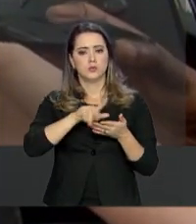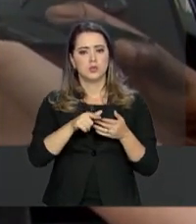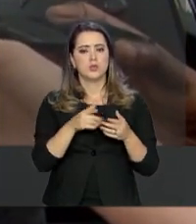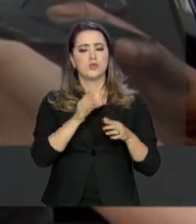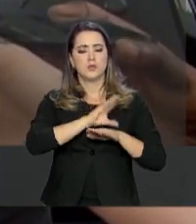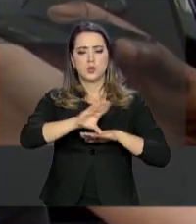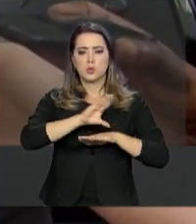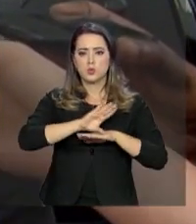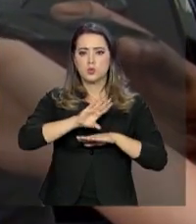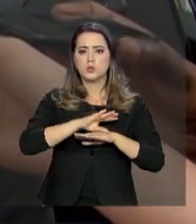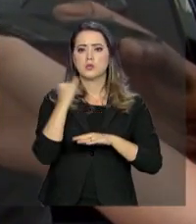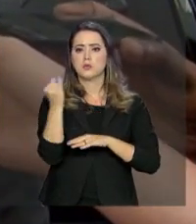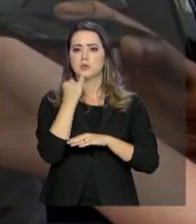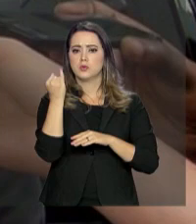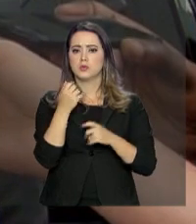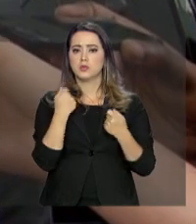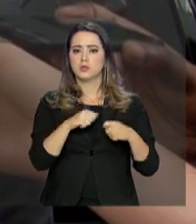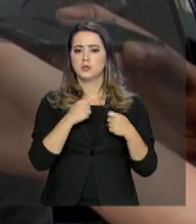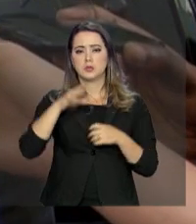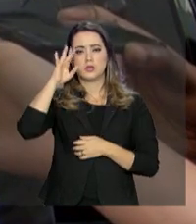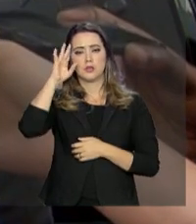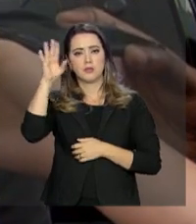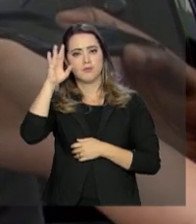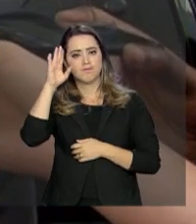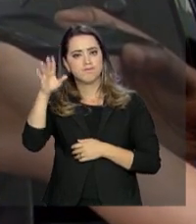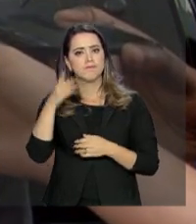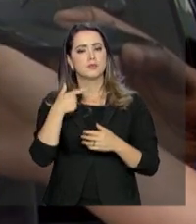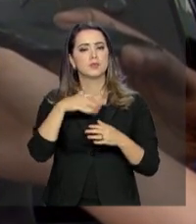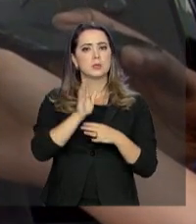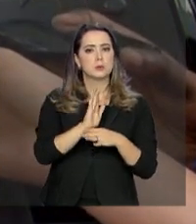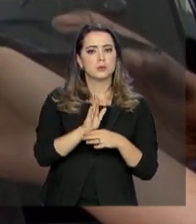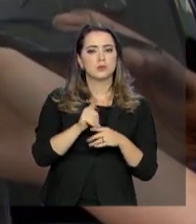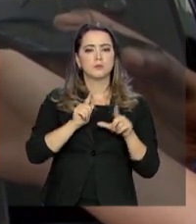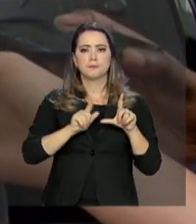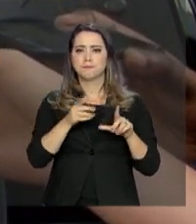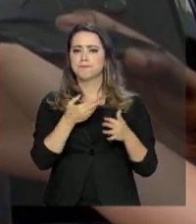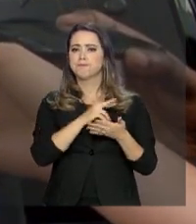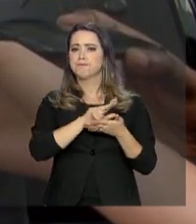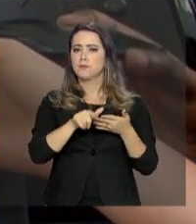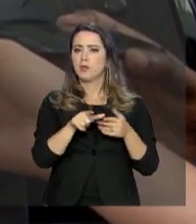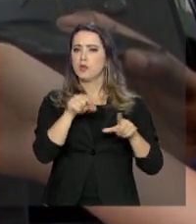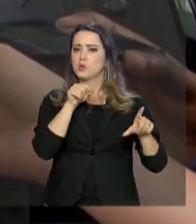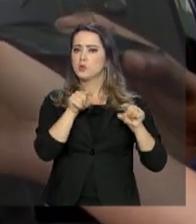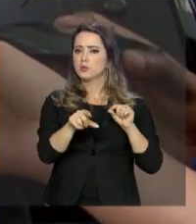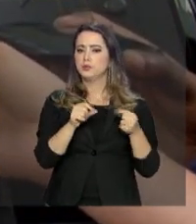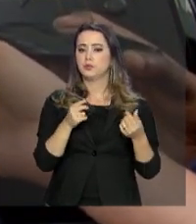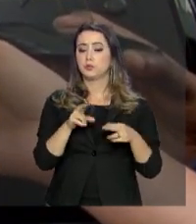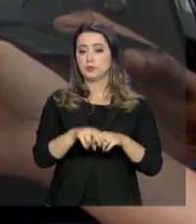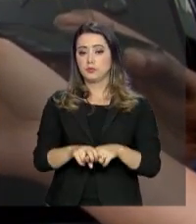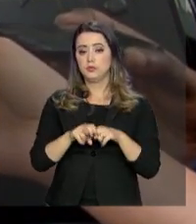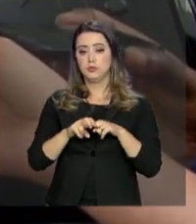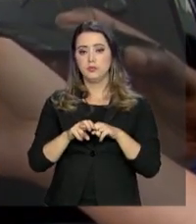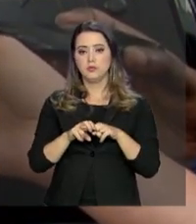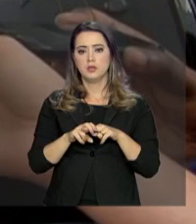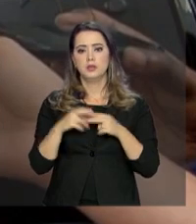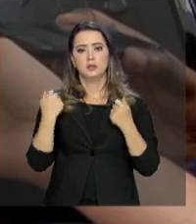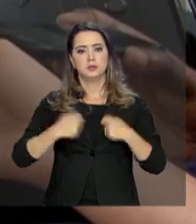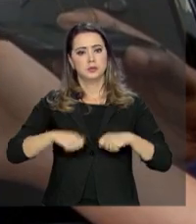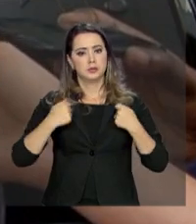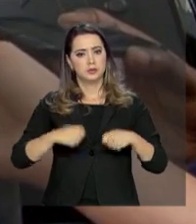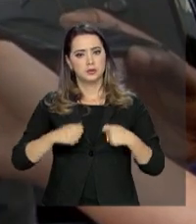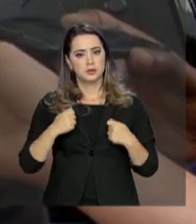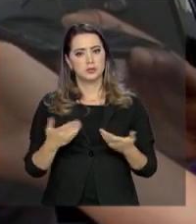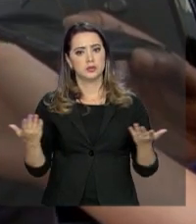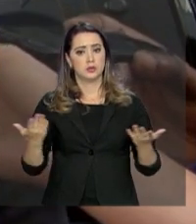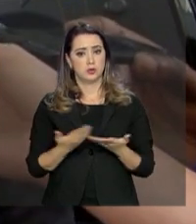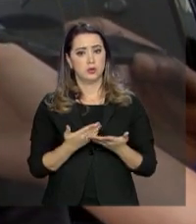da economia criativa. Esses cursos foram escolhidos em função de necessidades